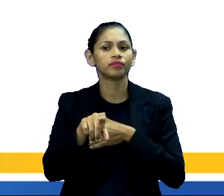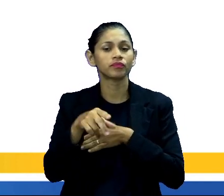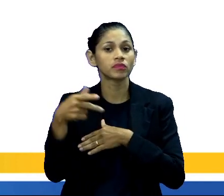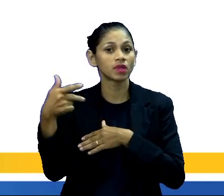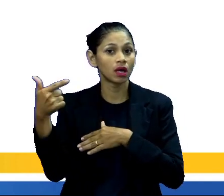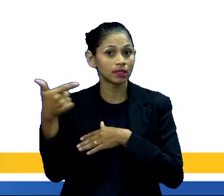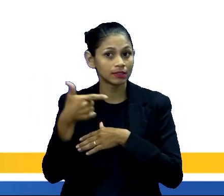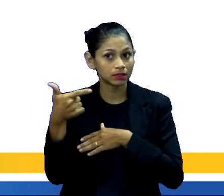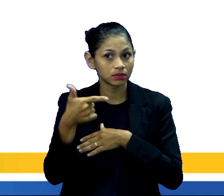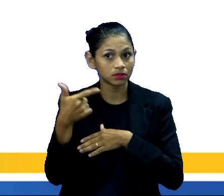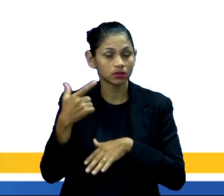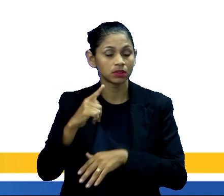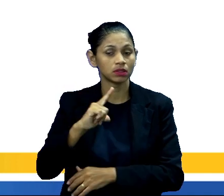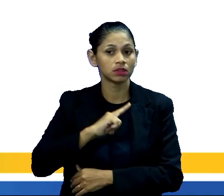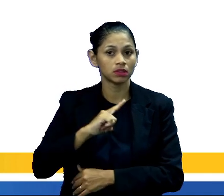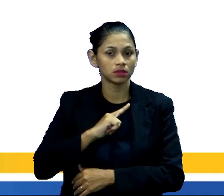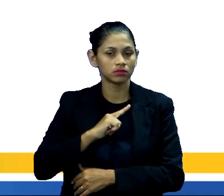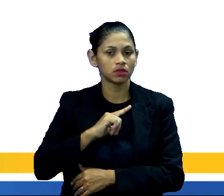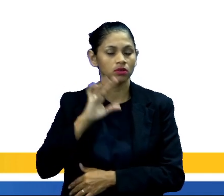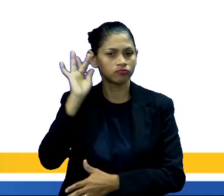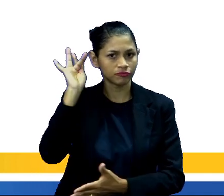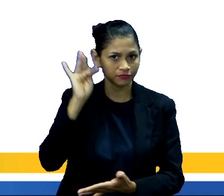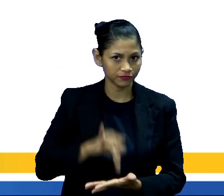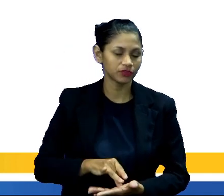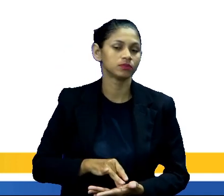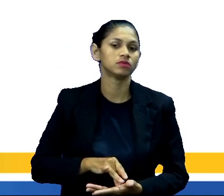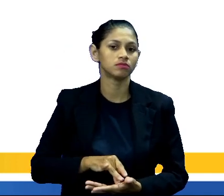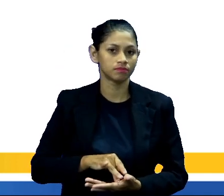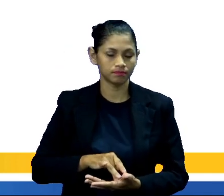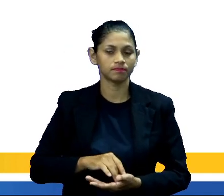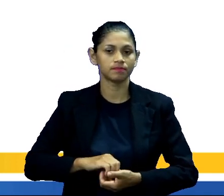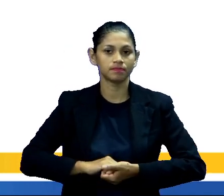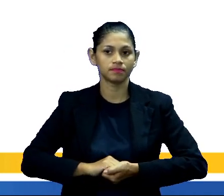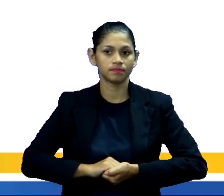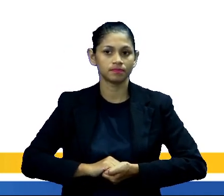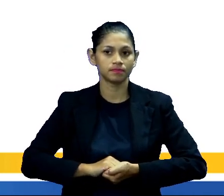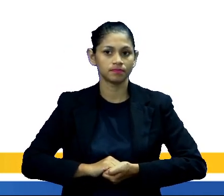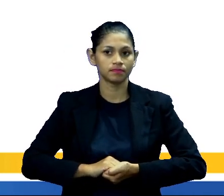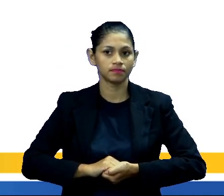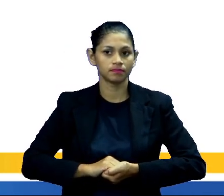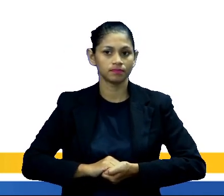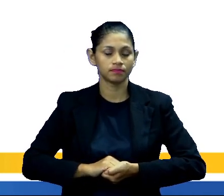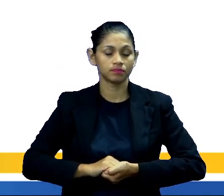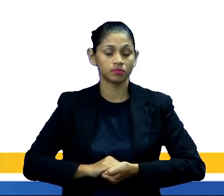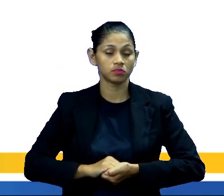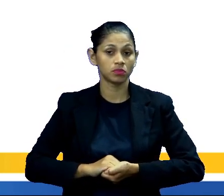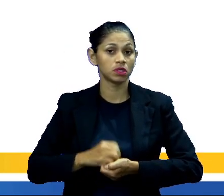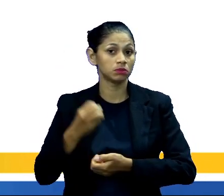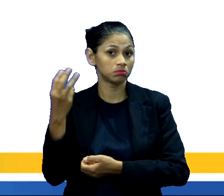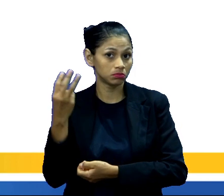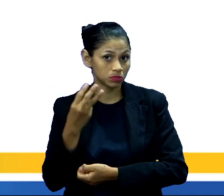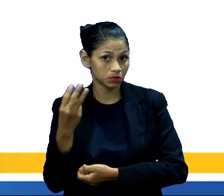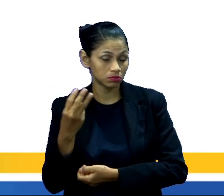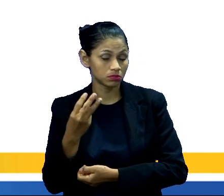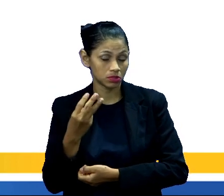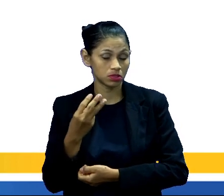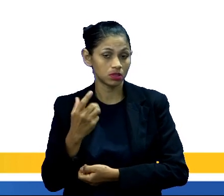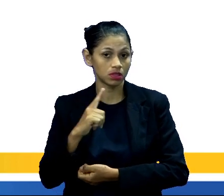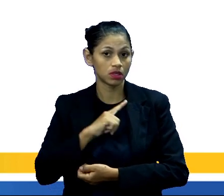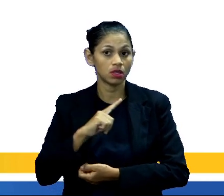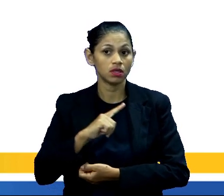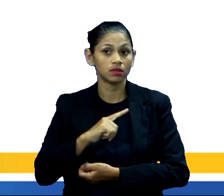Na segunda, você tem uma frase afirmativa. E na terceira frase, você